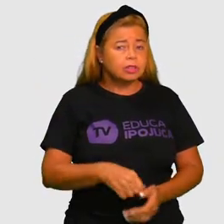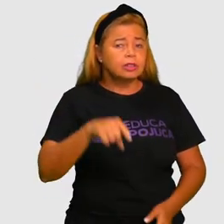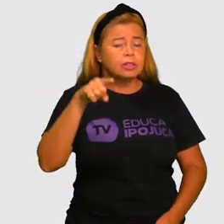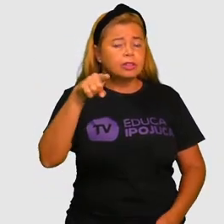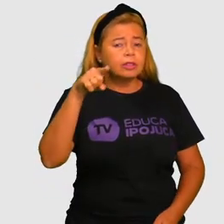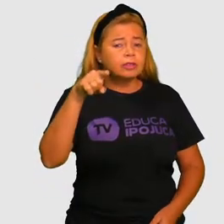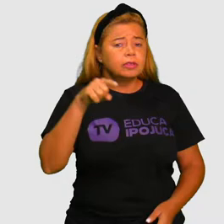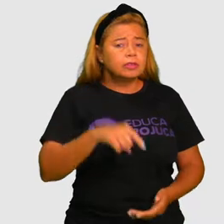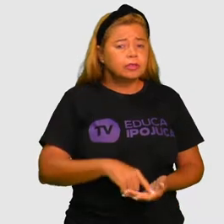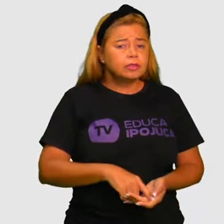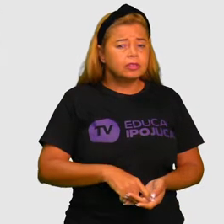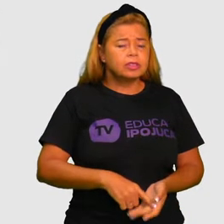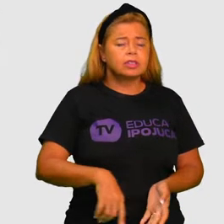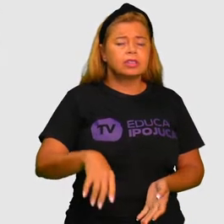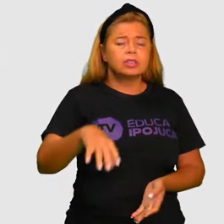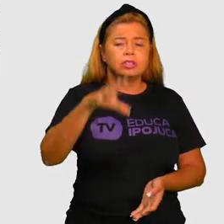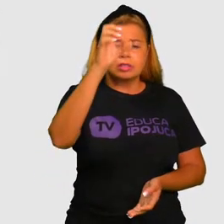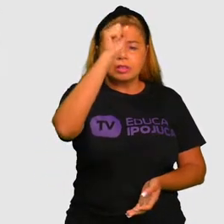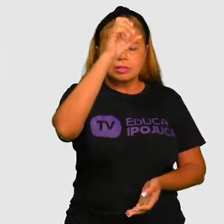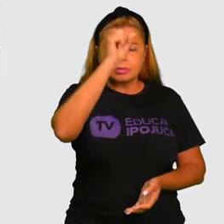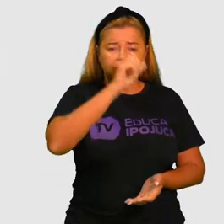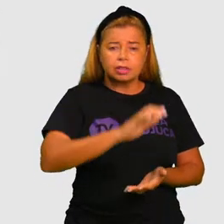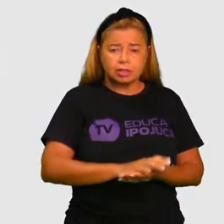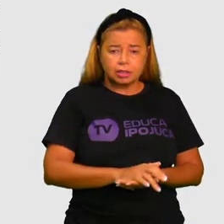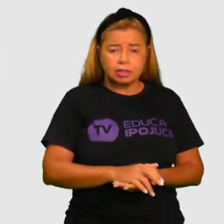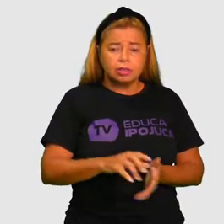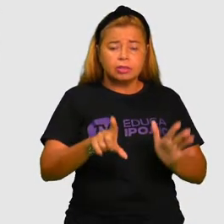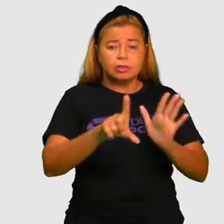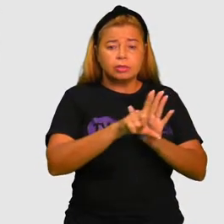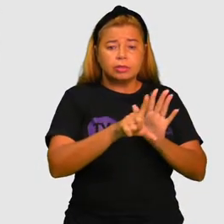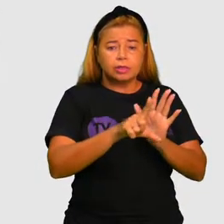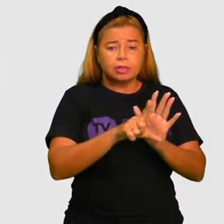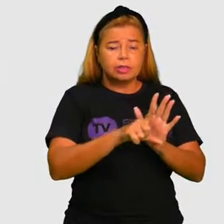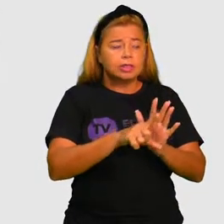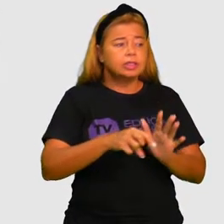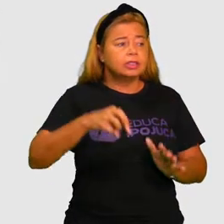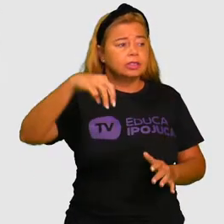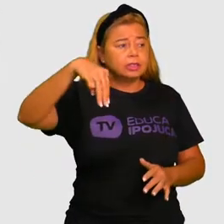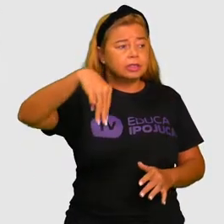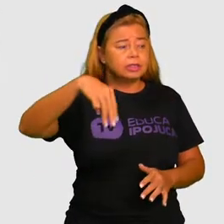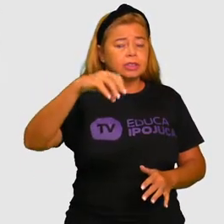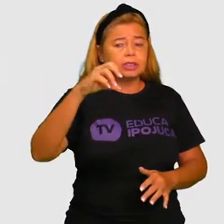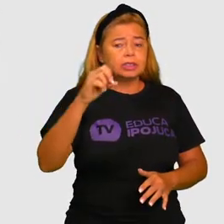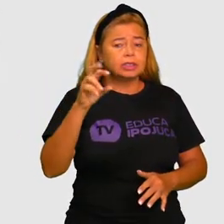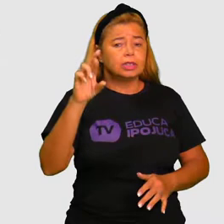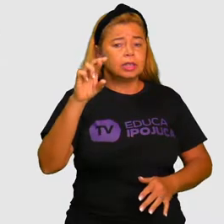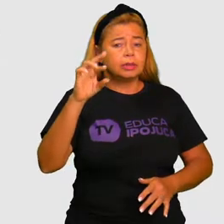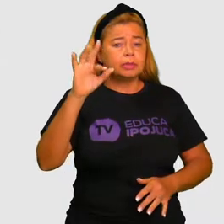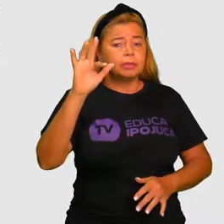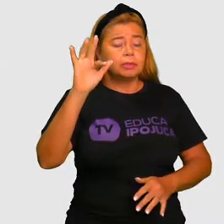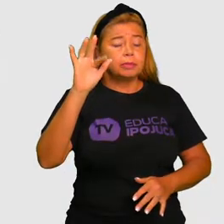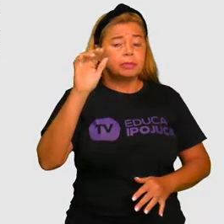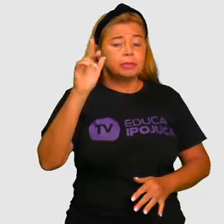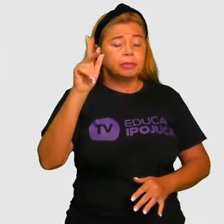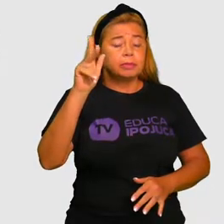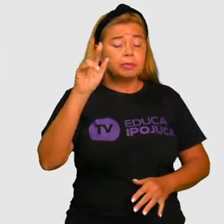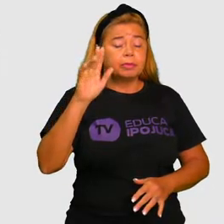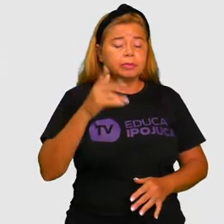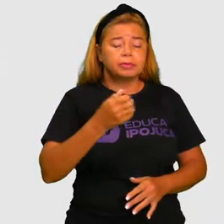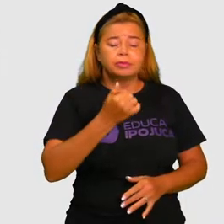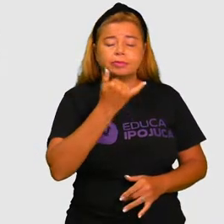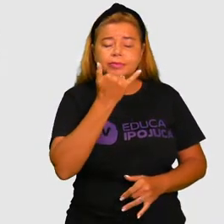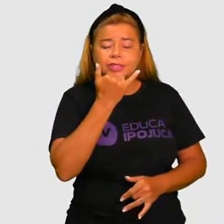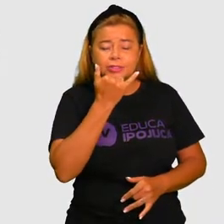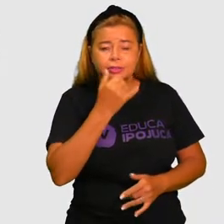ouviram falar nas leis de Murphy E aí eu dei uma definição para vocês né no do que seria às